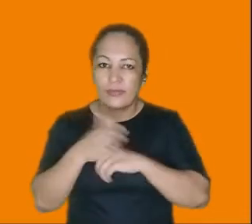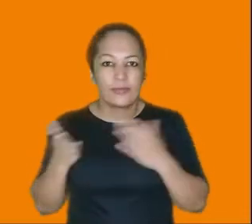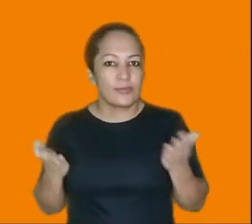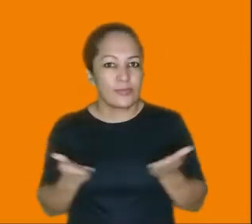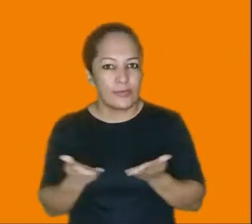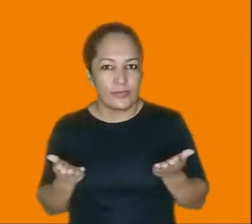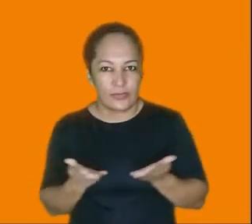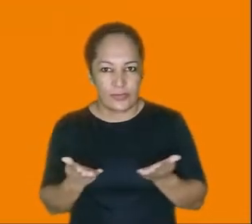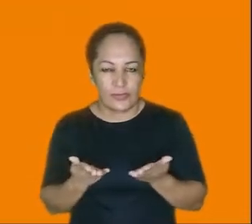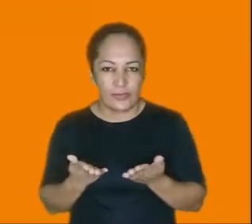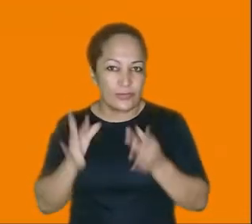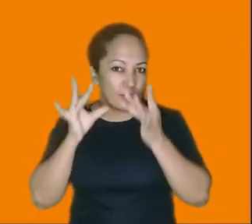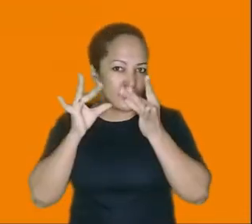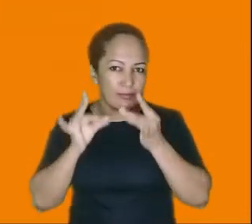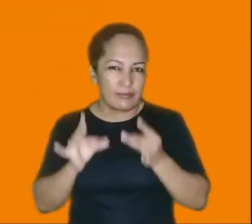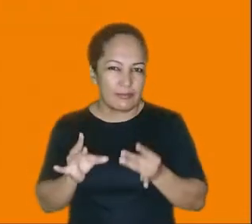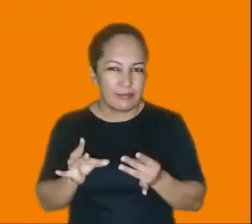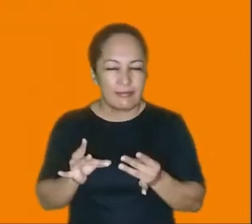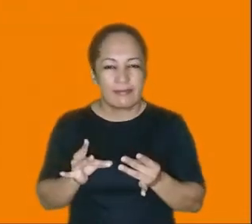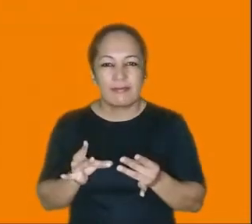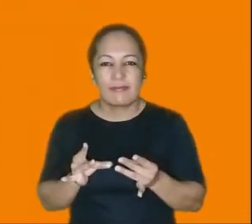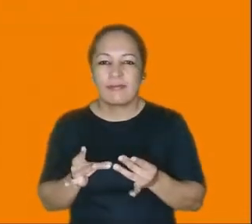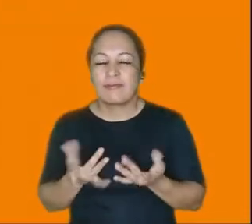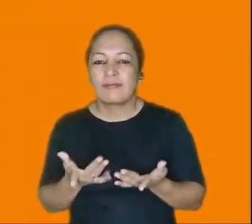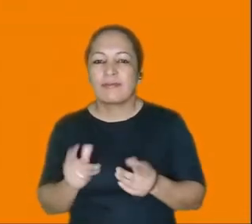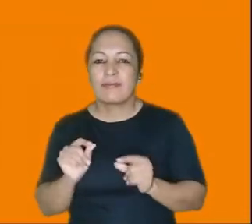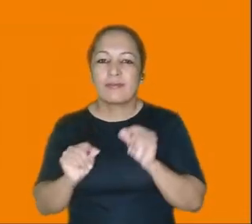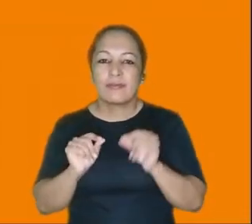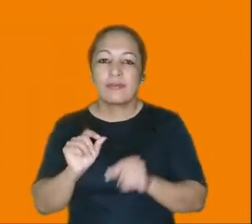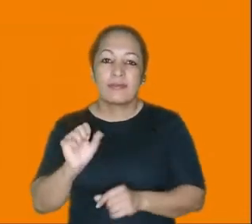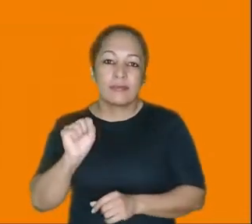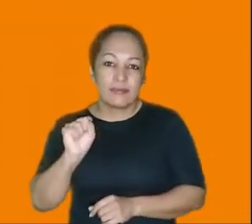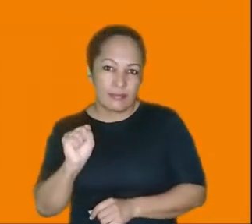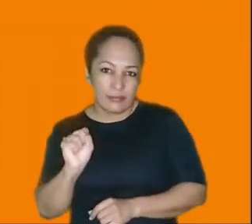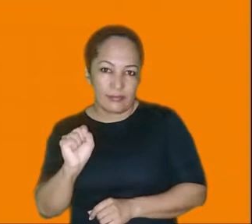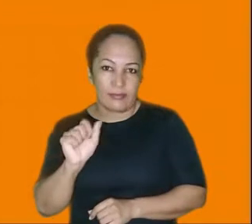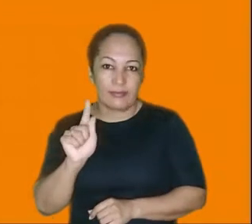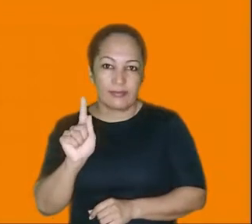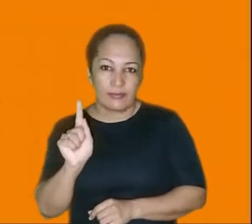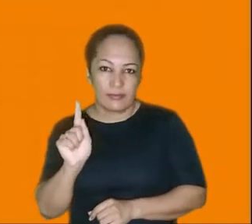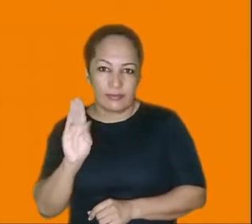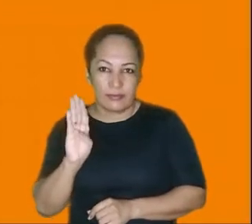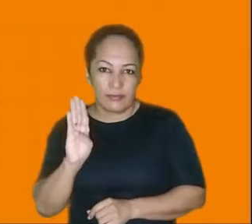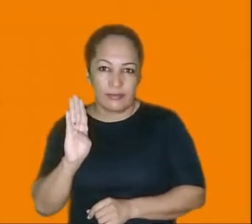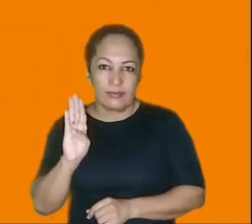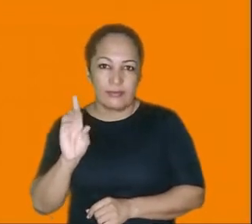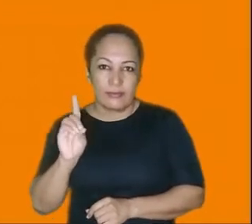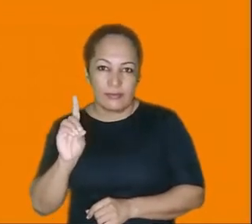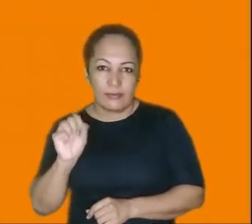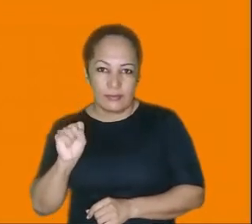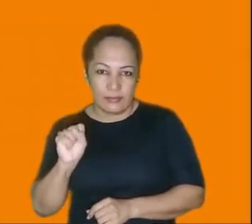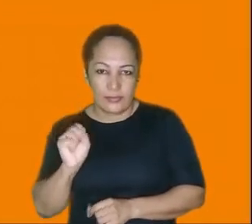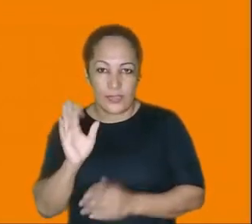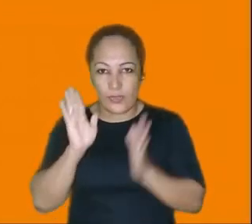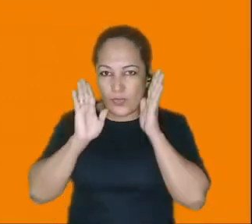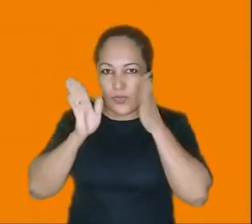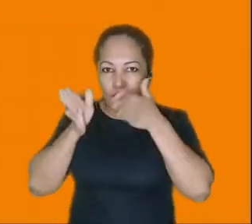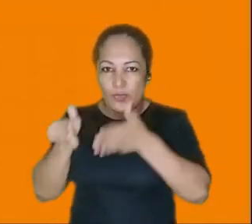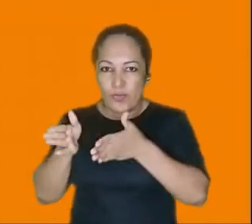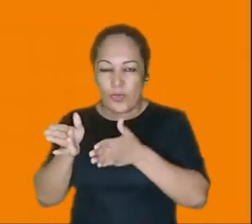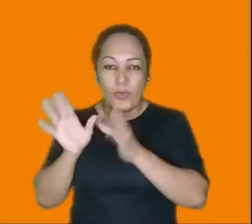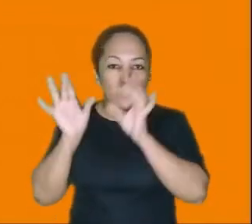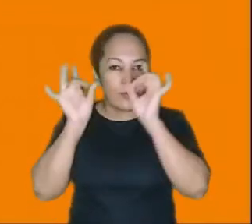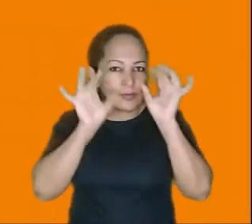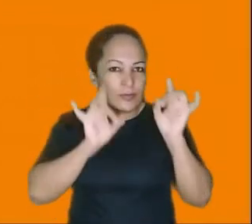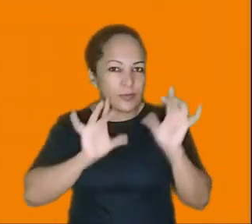falar, de SGBDs, tá? E eu vou dar um foco especial, vou mostrar